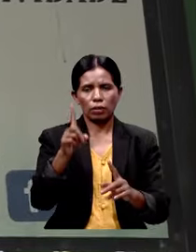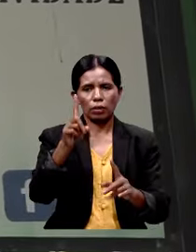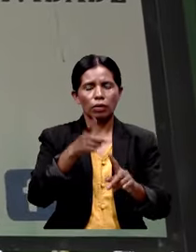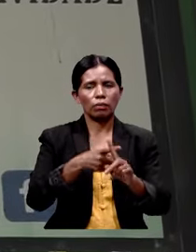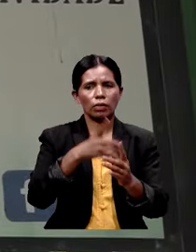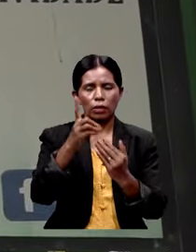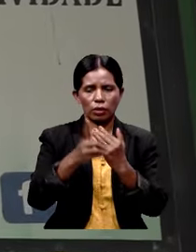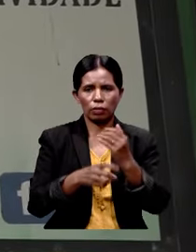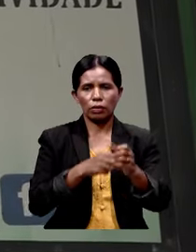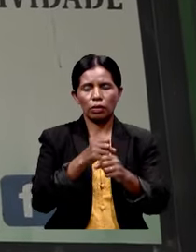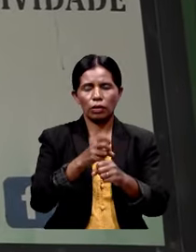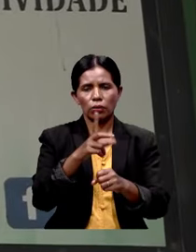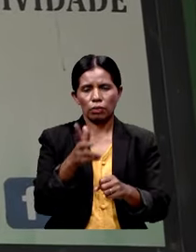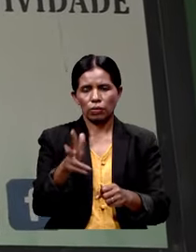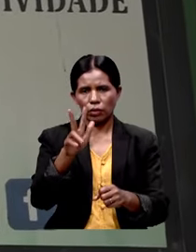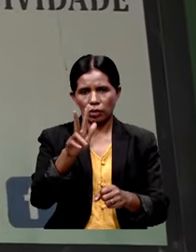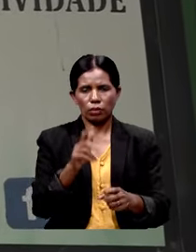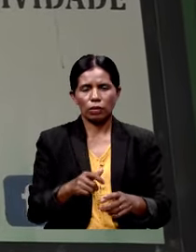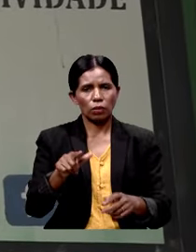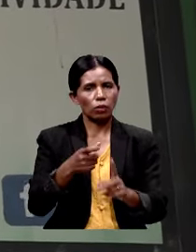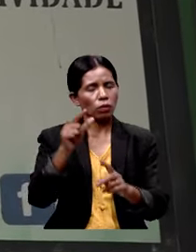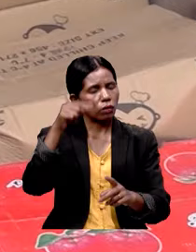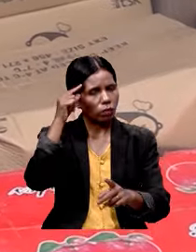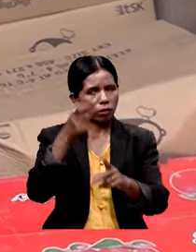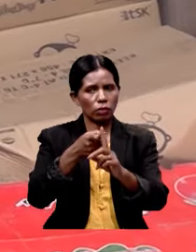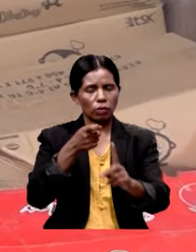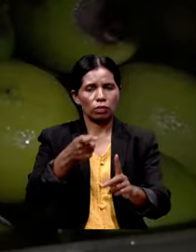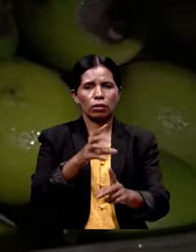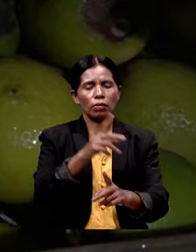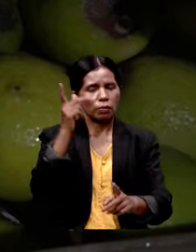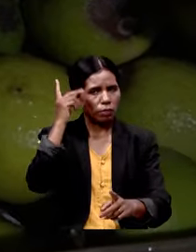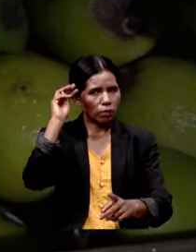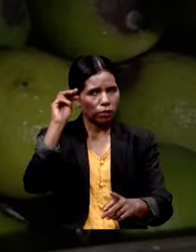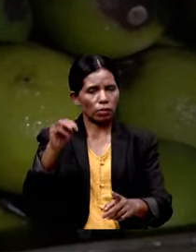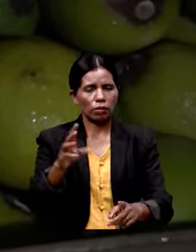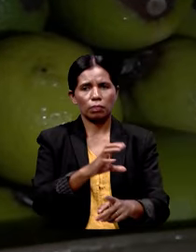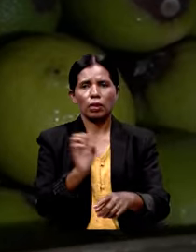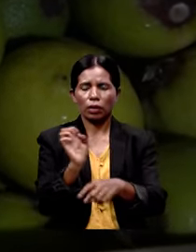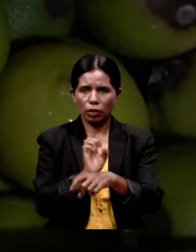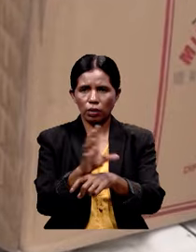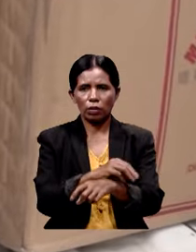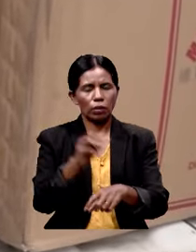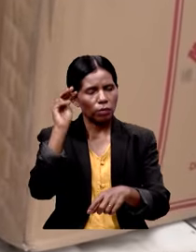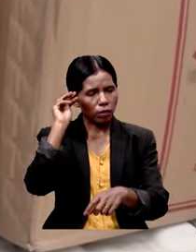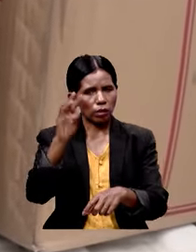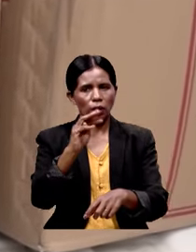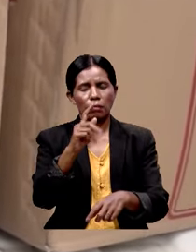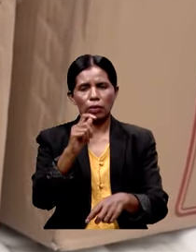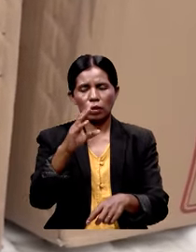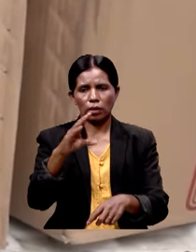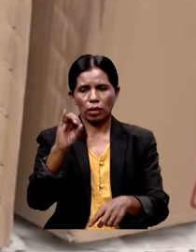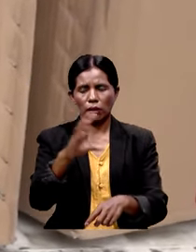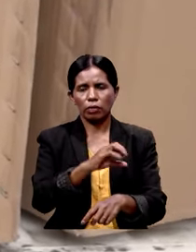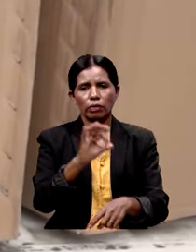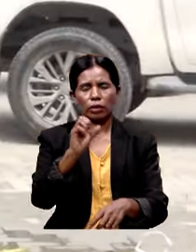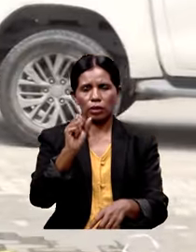dezembro tinang riuroron resentolu. Governo liu se vice primeiro ministro no ministro coordenador assunto econômico, no ministro turismo no ambiente Francisco